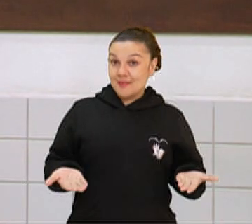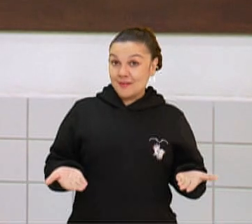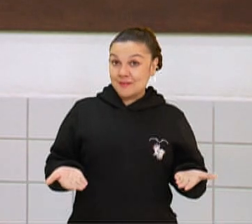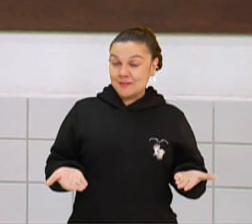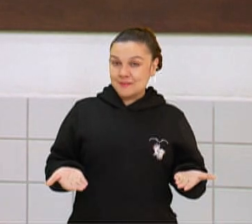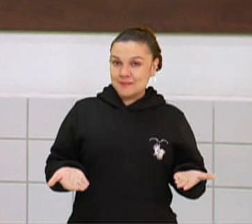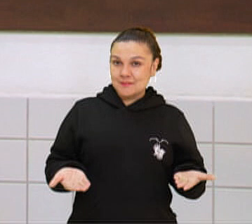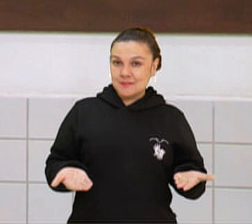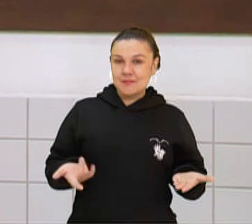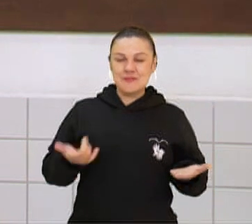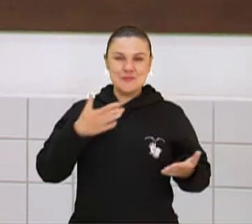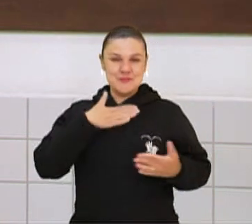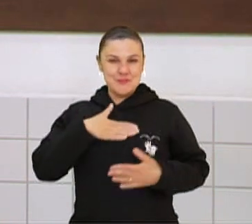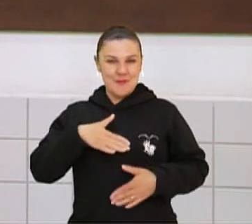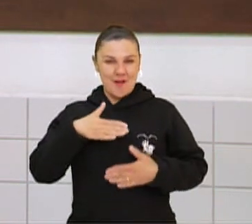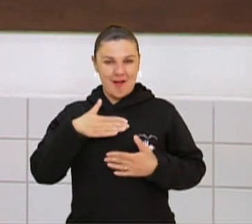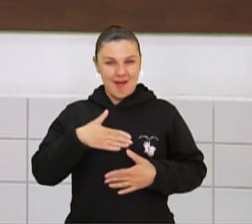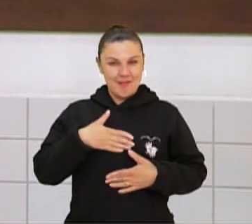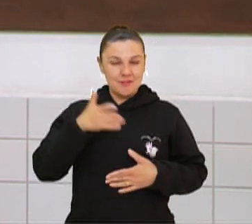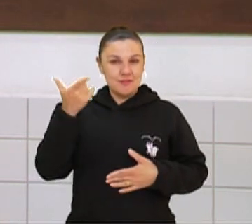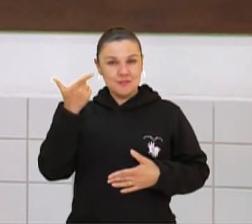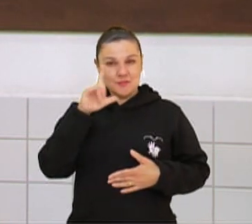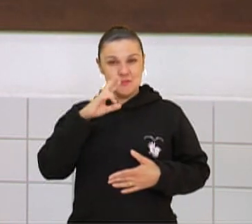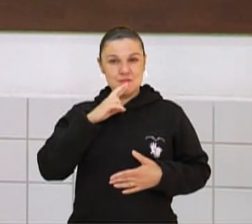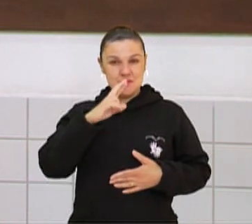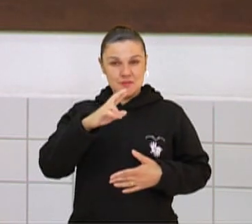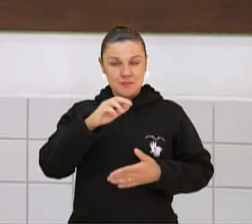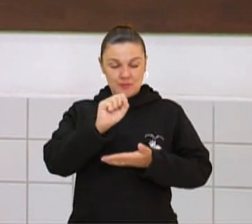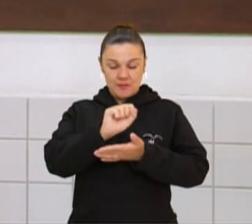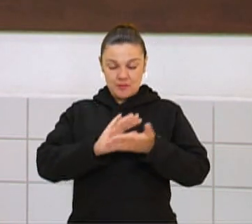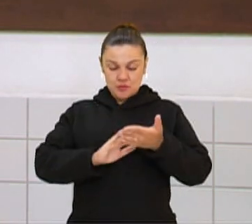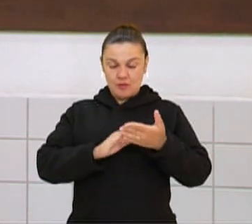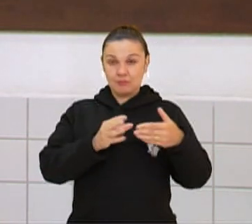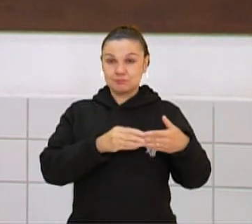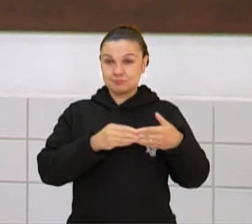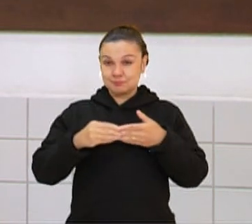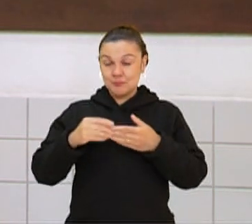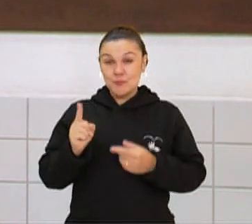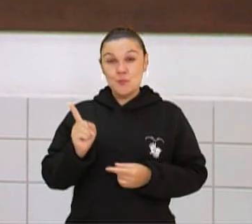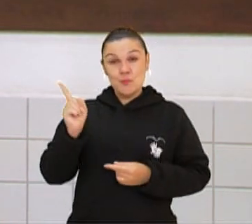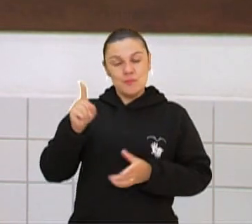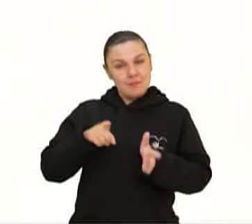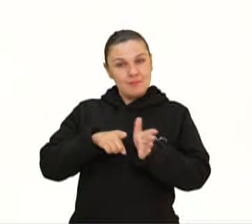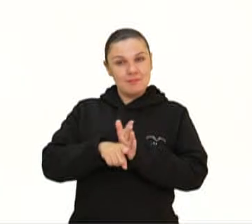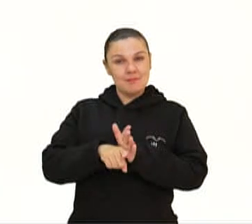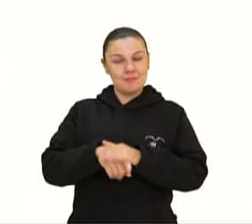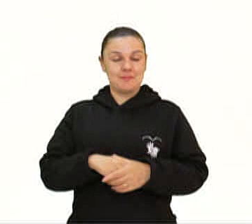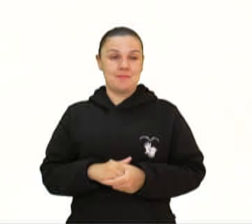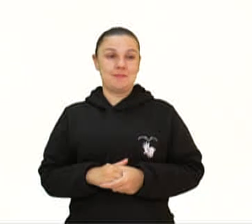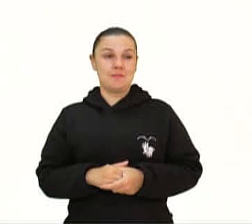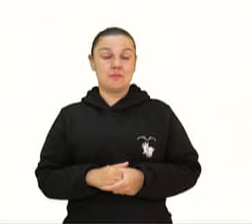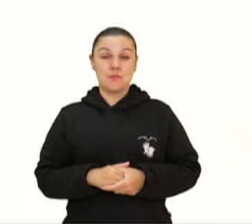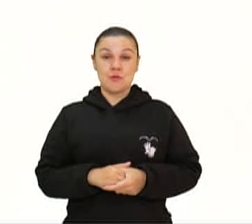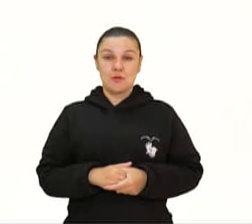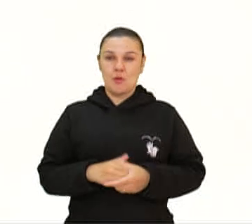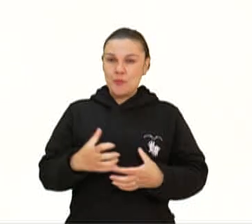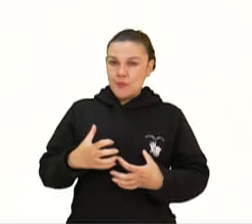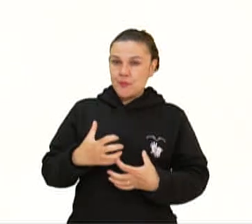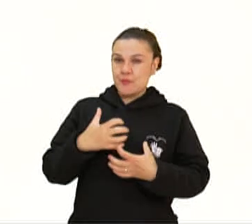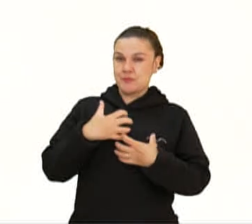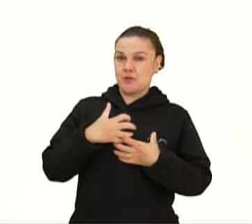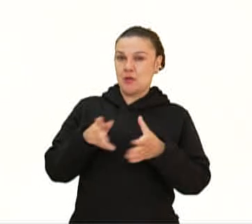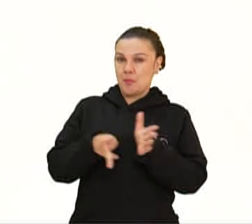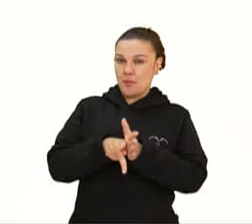Então, galerinha, suave na nave, conseguiram responder o nosso exercício? Acompanhe lá, o que ele está perguntando? O modo como o animal